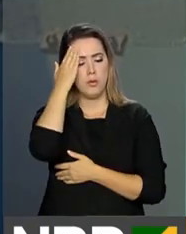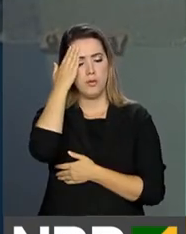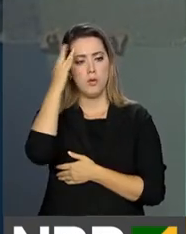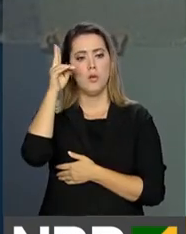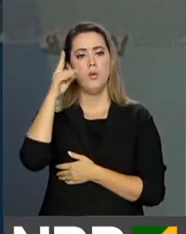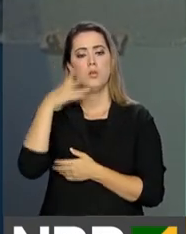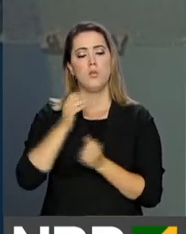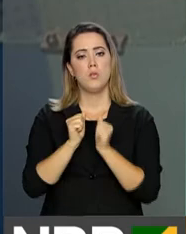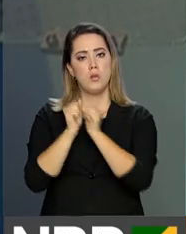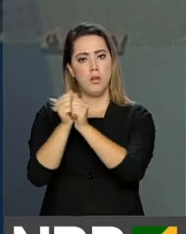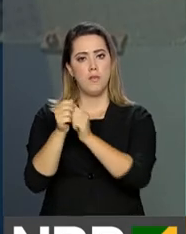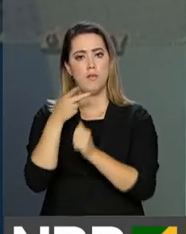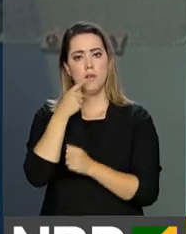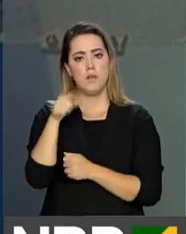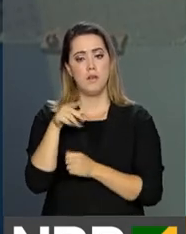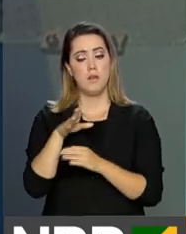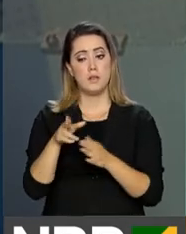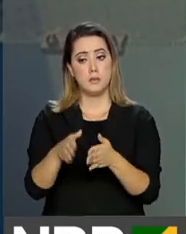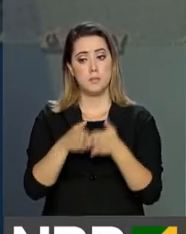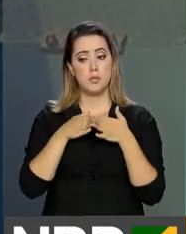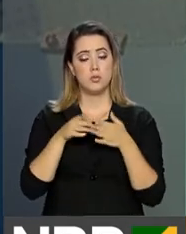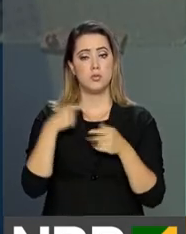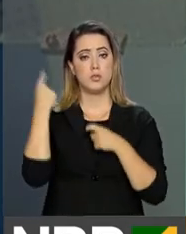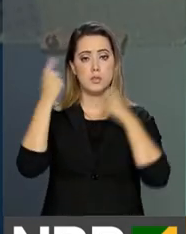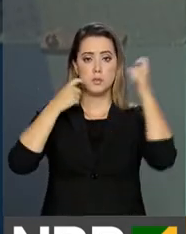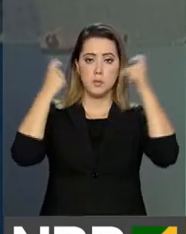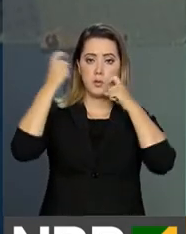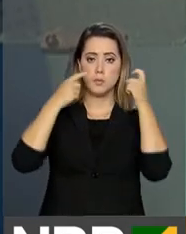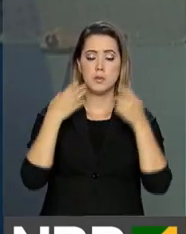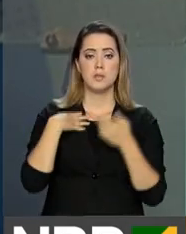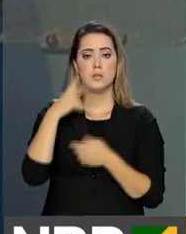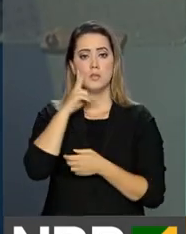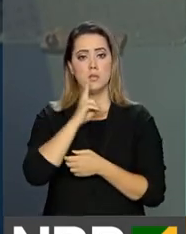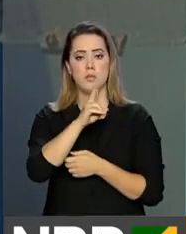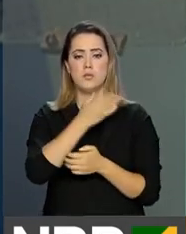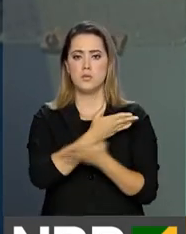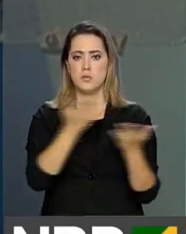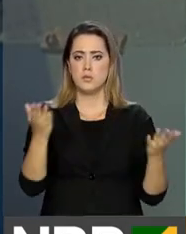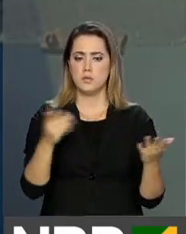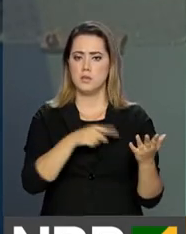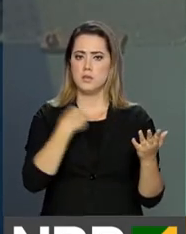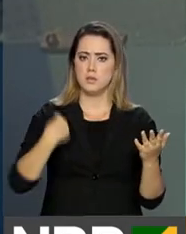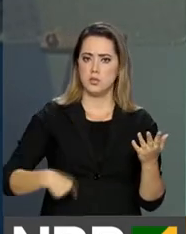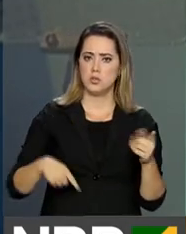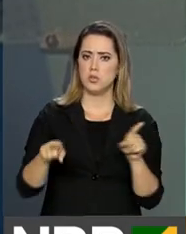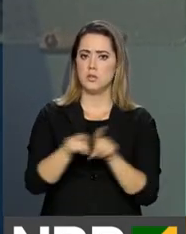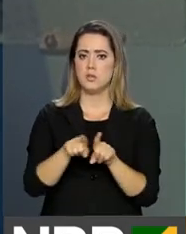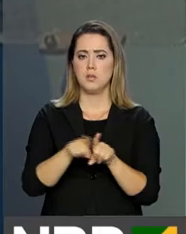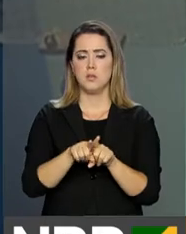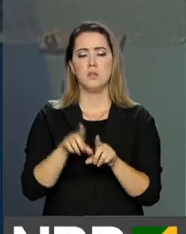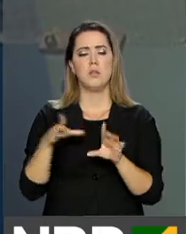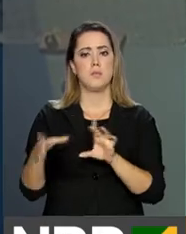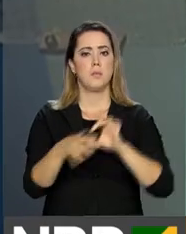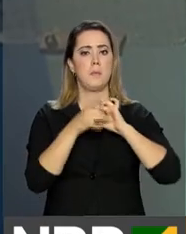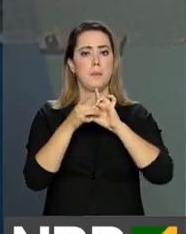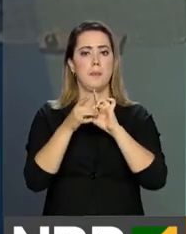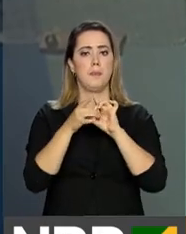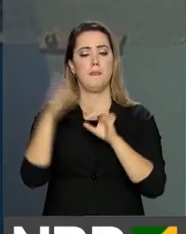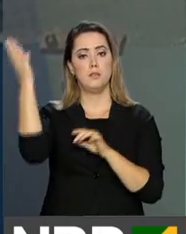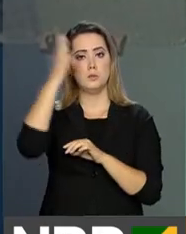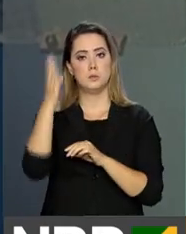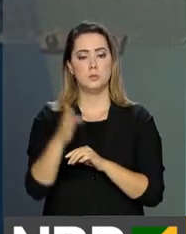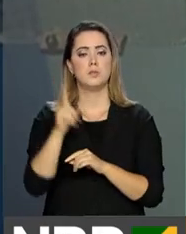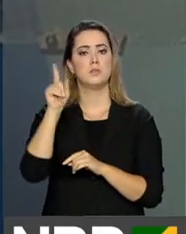esta manifestação e esta preocupação que aqui eu vi. A China tem sido um parceiro extraordinário do Brasil,